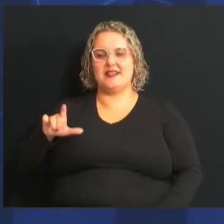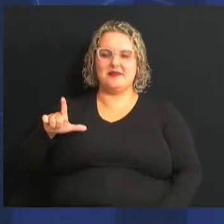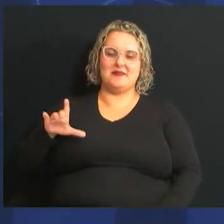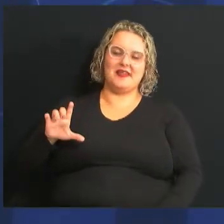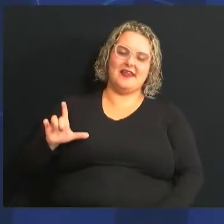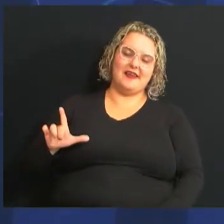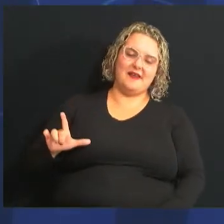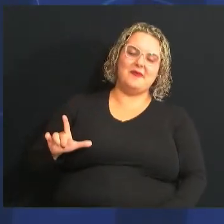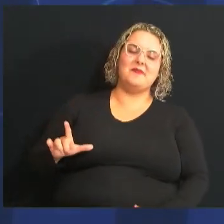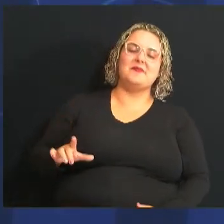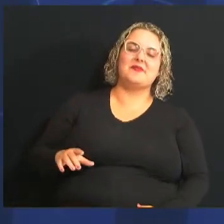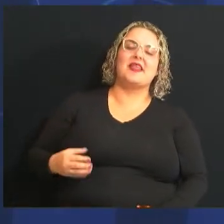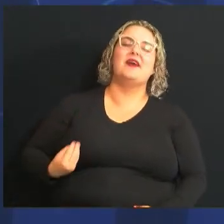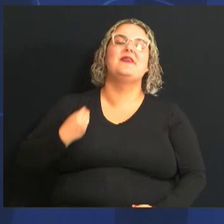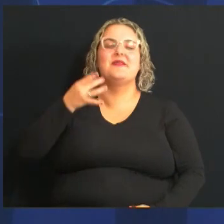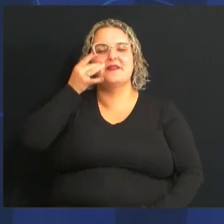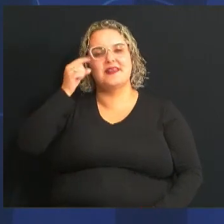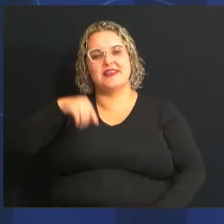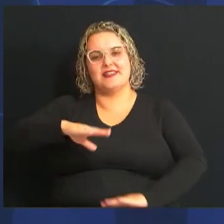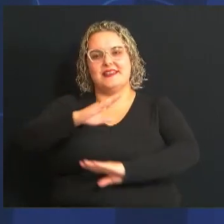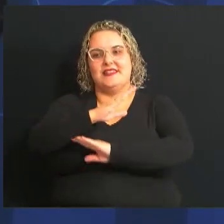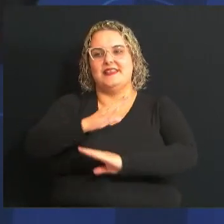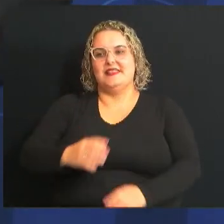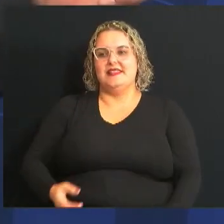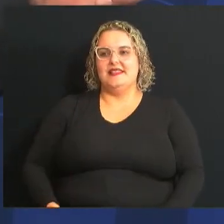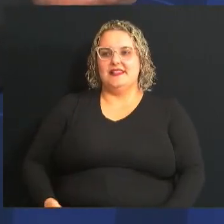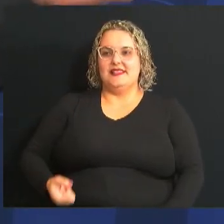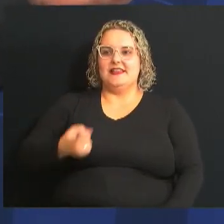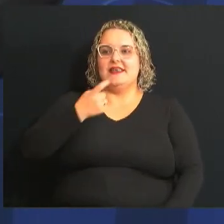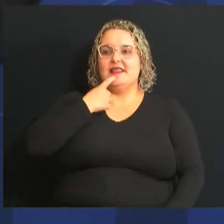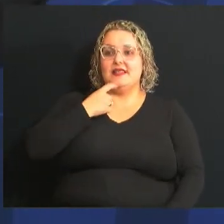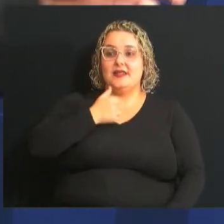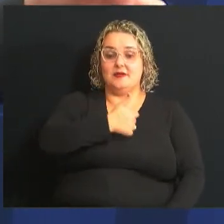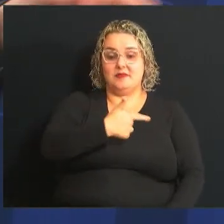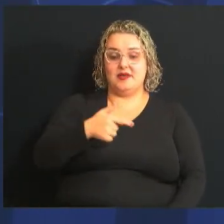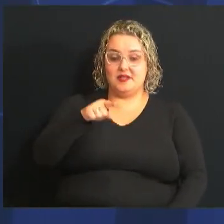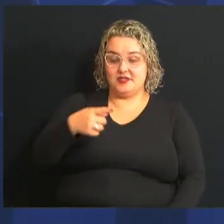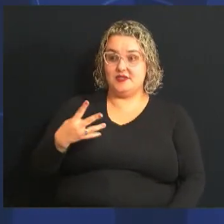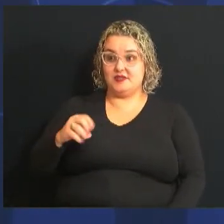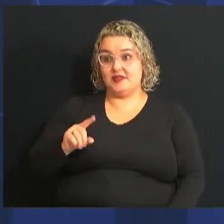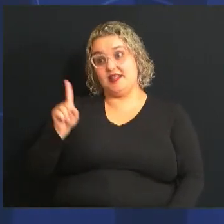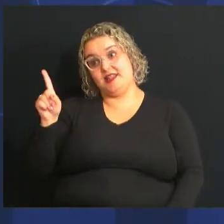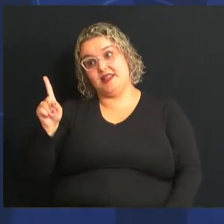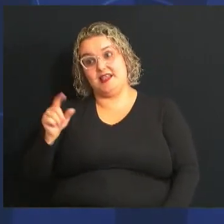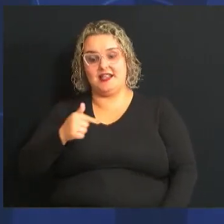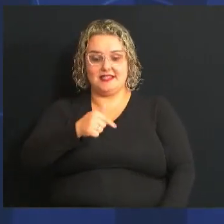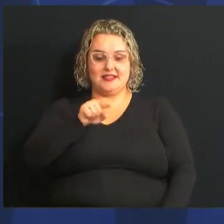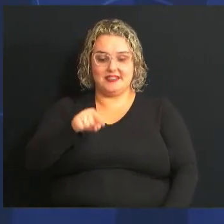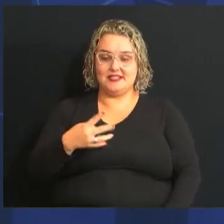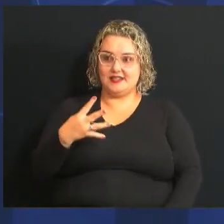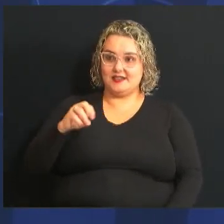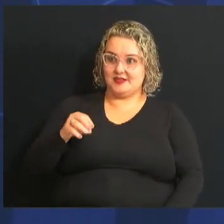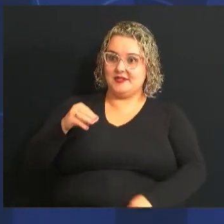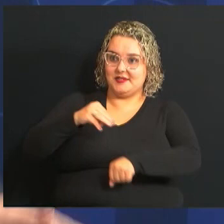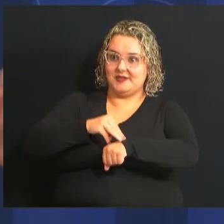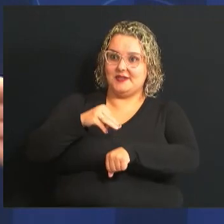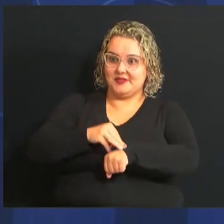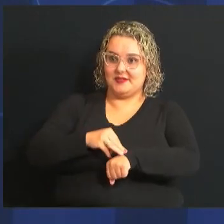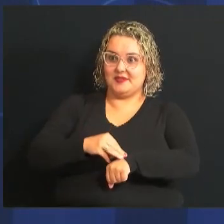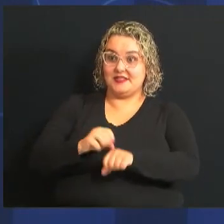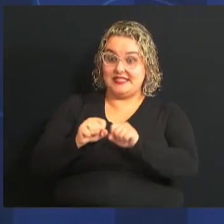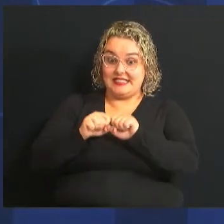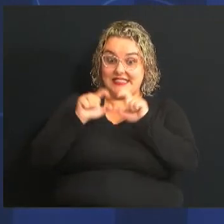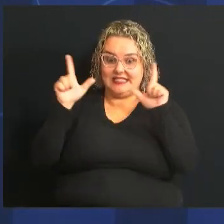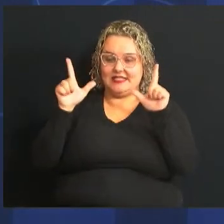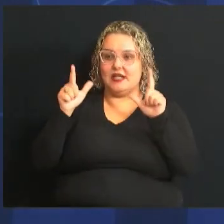aqui na TV Câmara Campinas, agora 12h40, lá em Vancouver, agora 7h mais 40 minutos cedinho. A